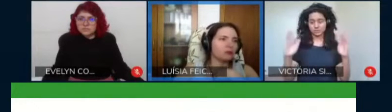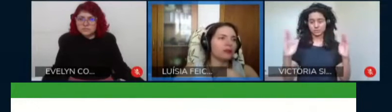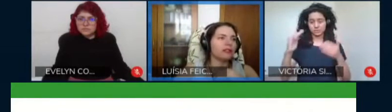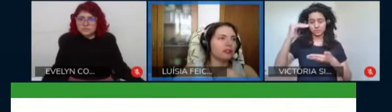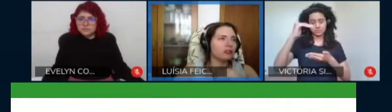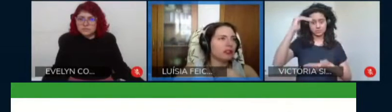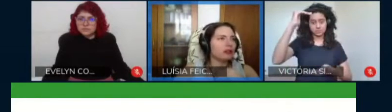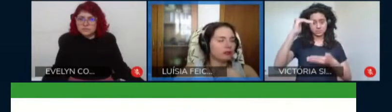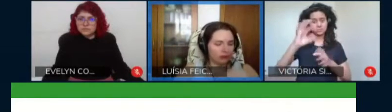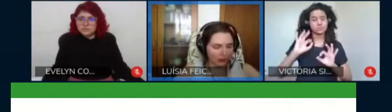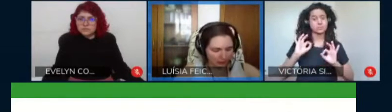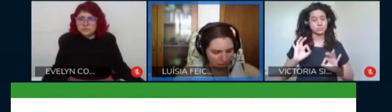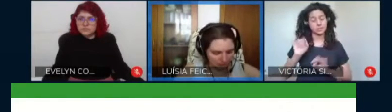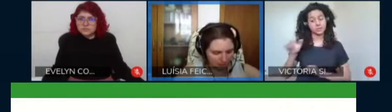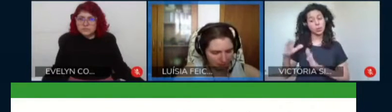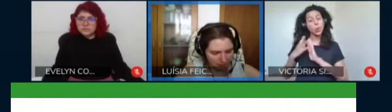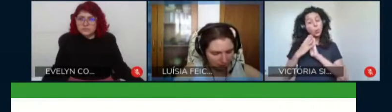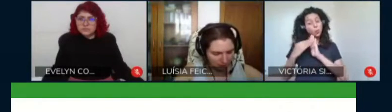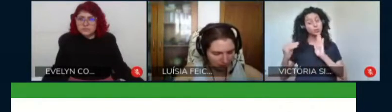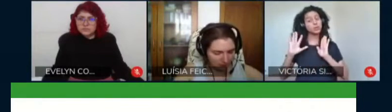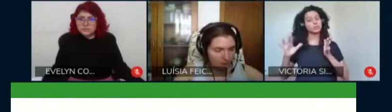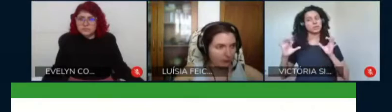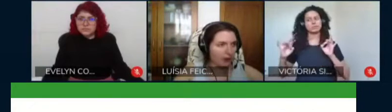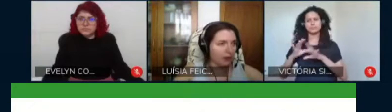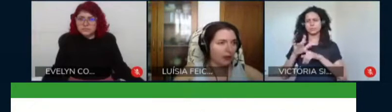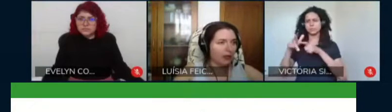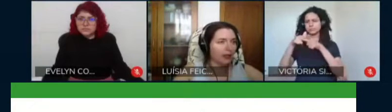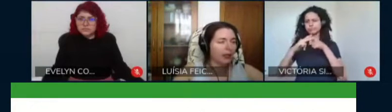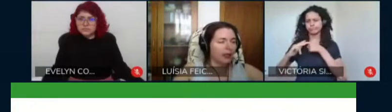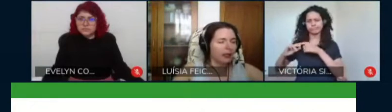lembrando, o nosso modelinho já está configurado.